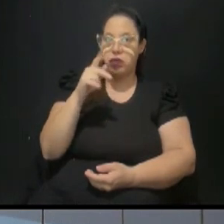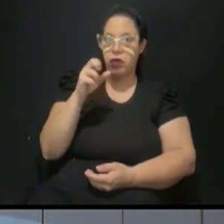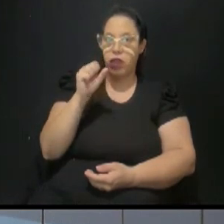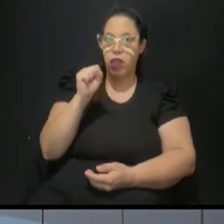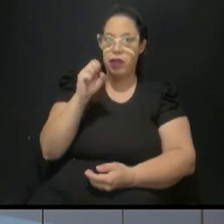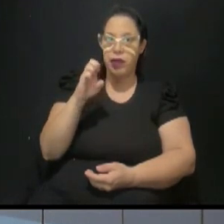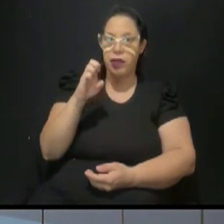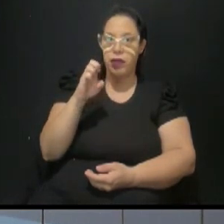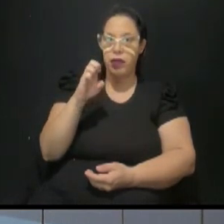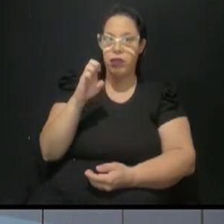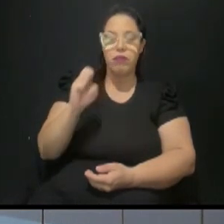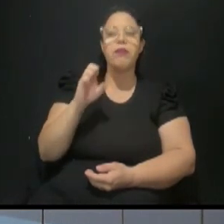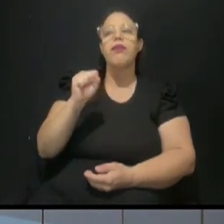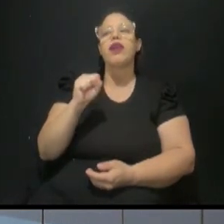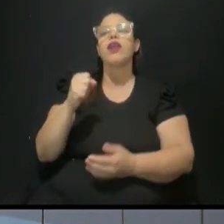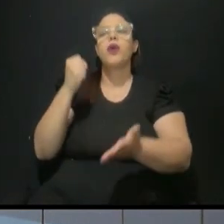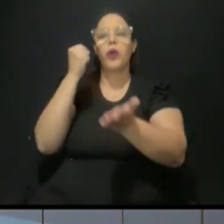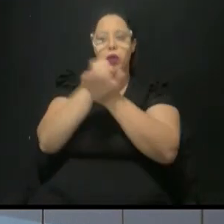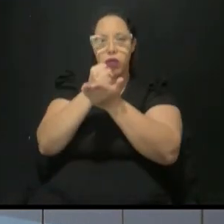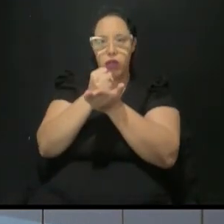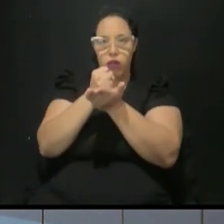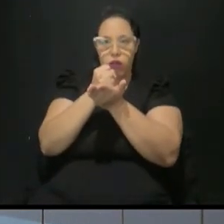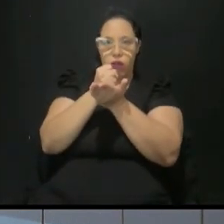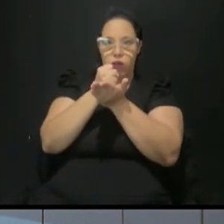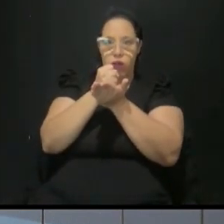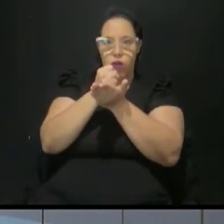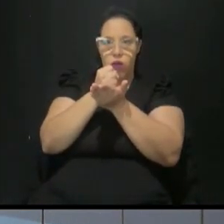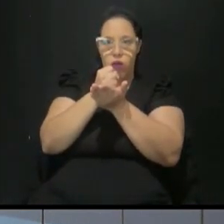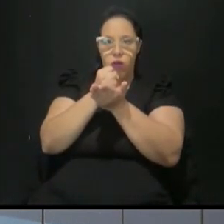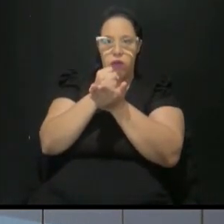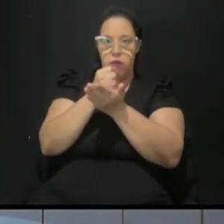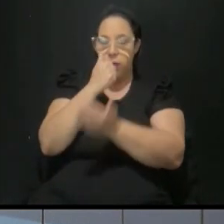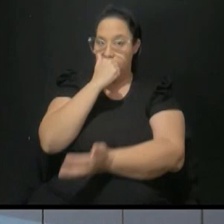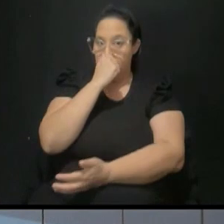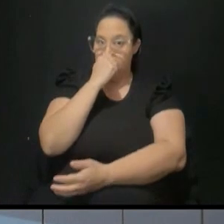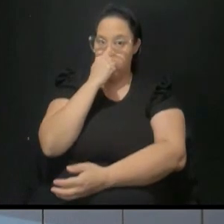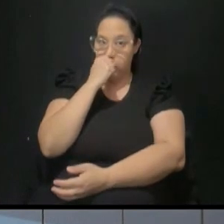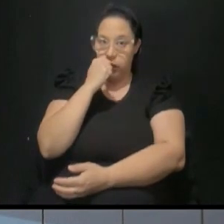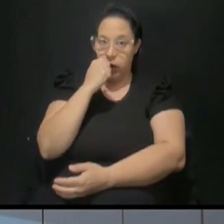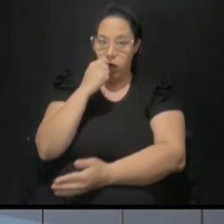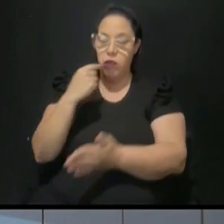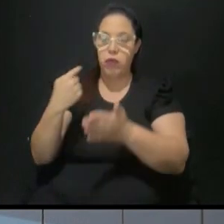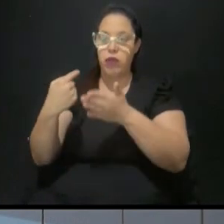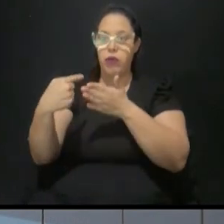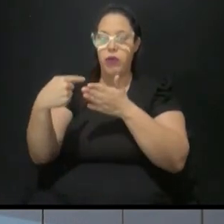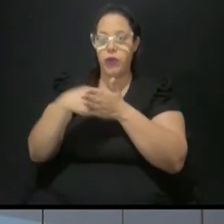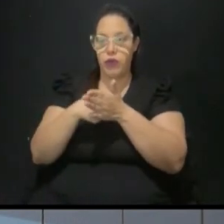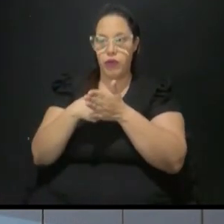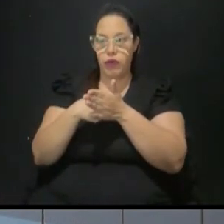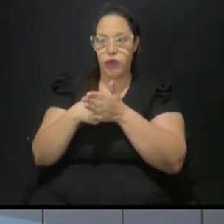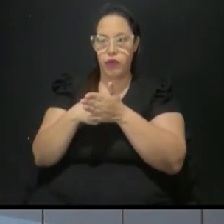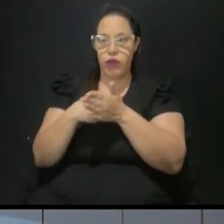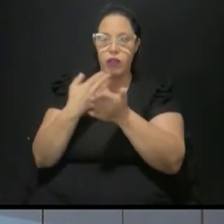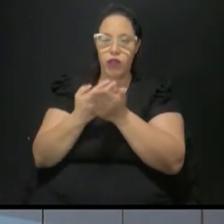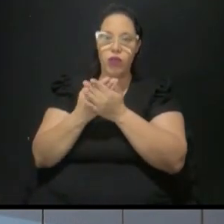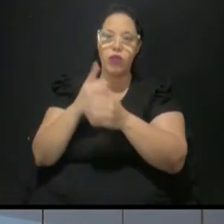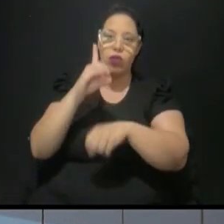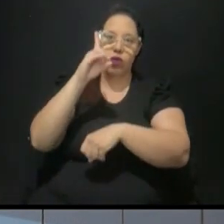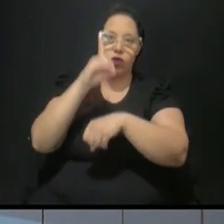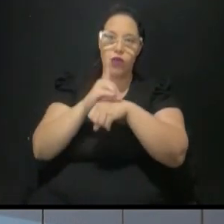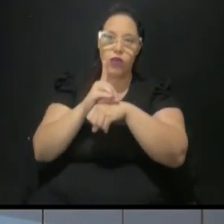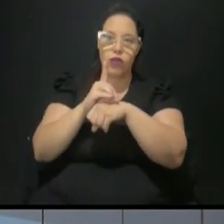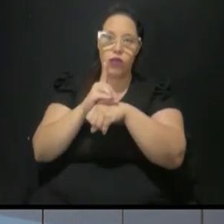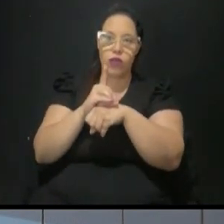bastante sólida, Tá. que é fruto dos meus estudos de doutorado, né, onde a gente identificou claramente que a melhora